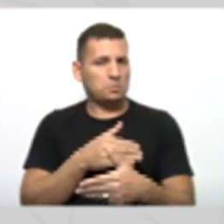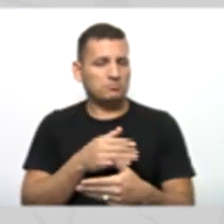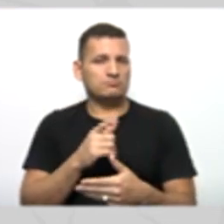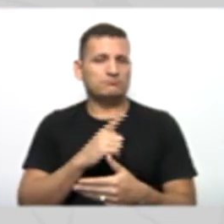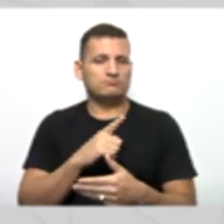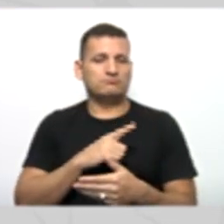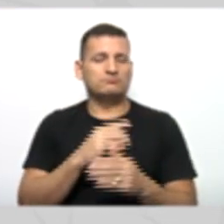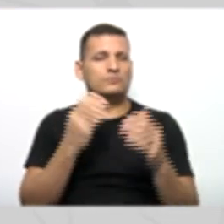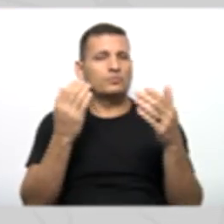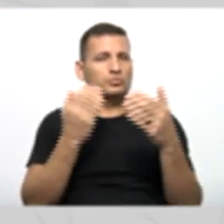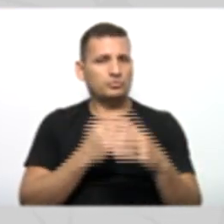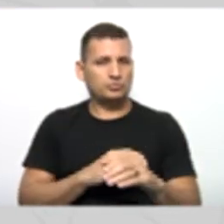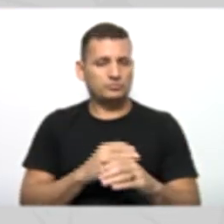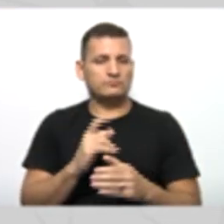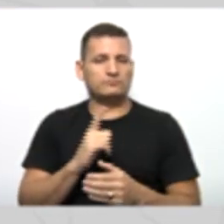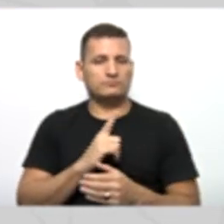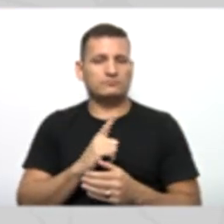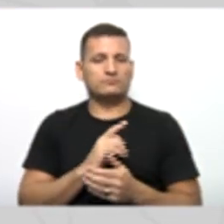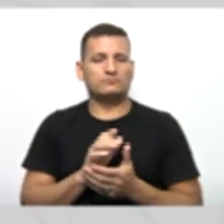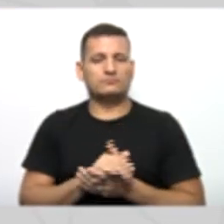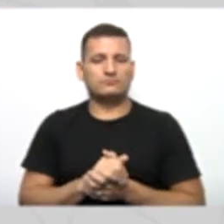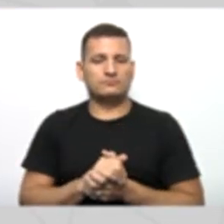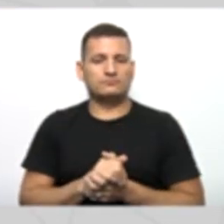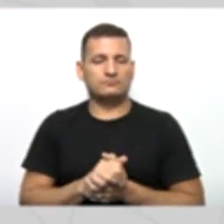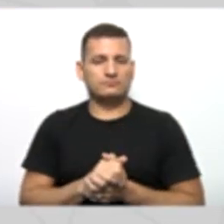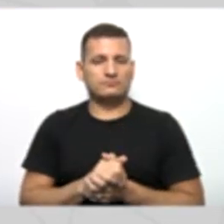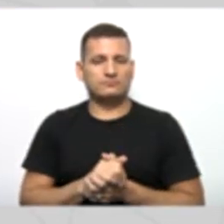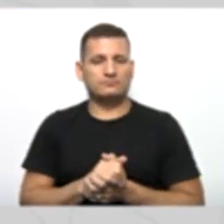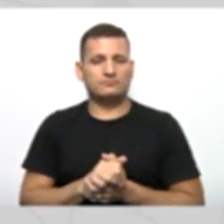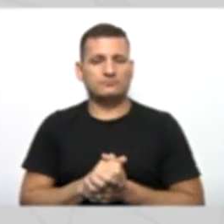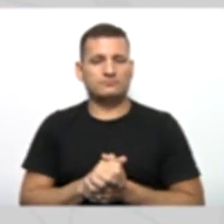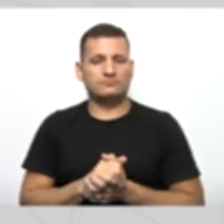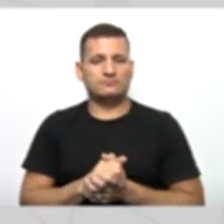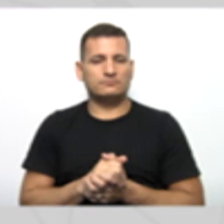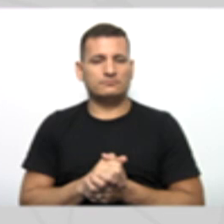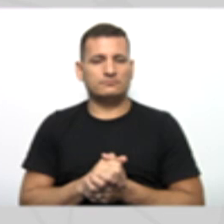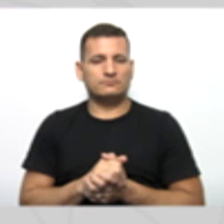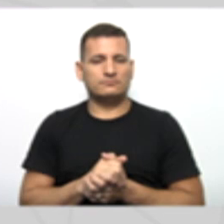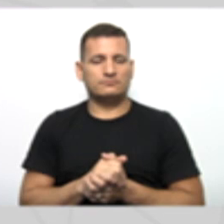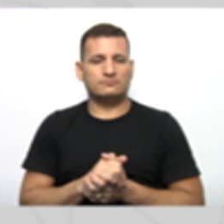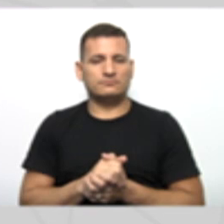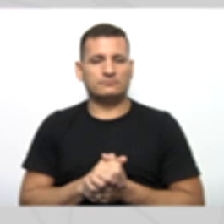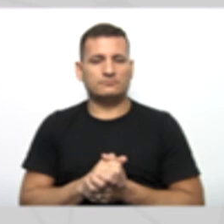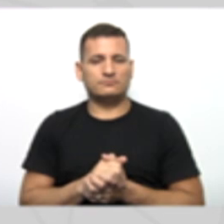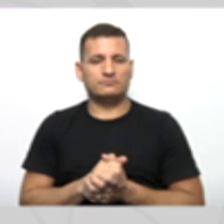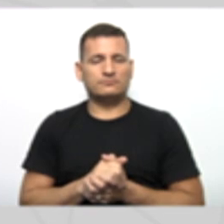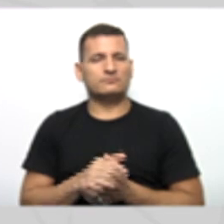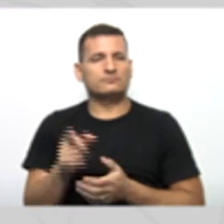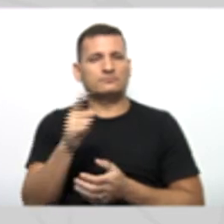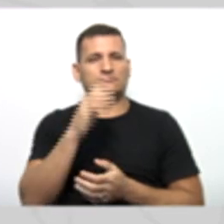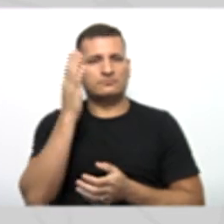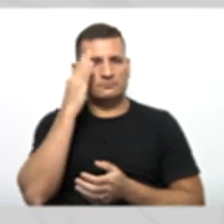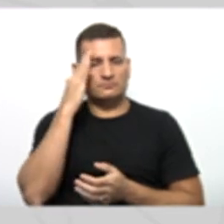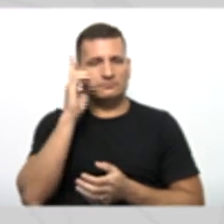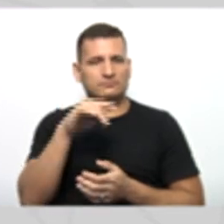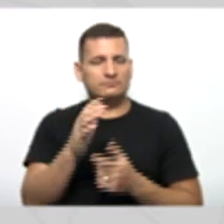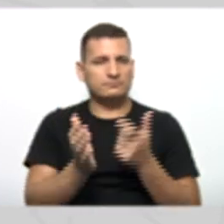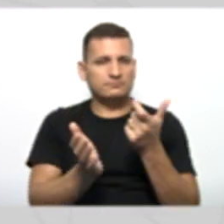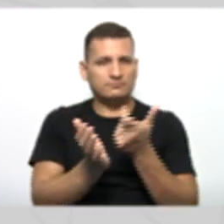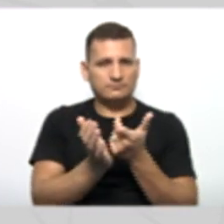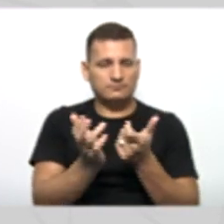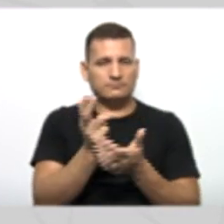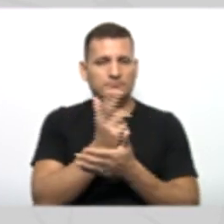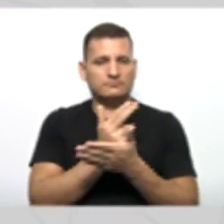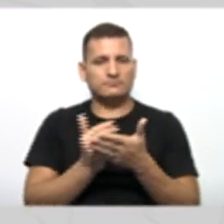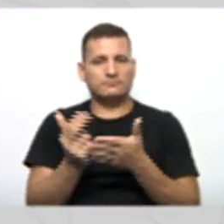importante, cai com muita frequência, certo? Olha aí, você já sabe que é um diagrama de classe, certo?